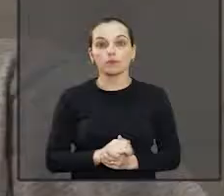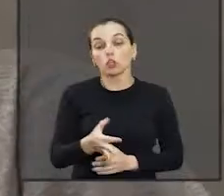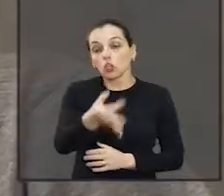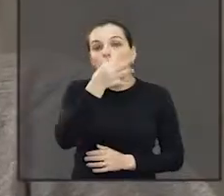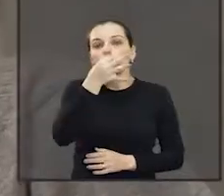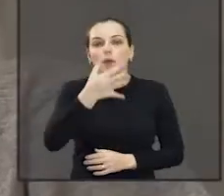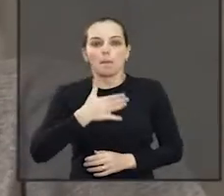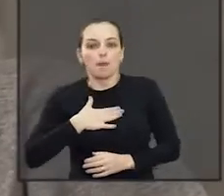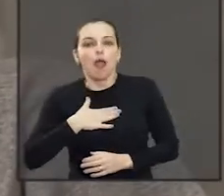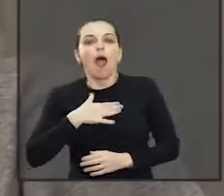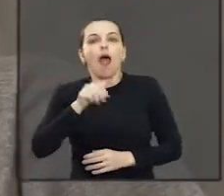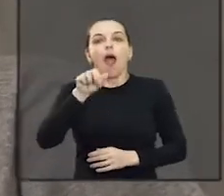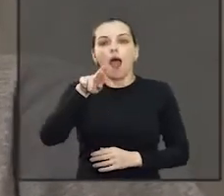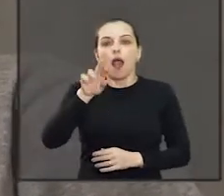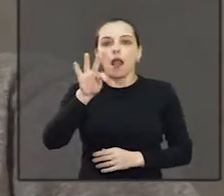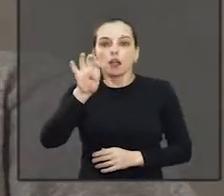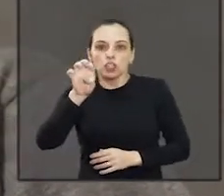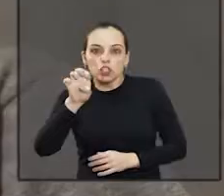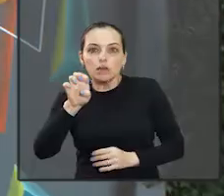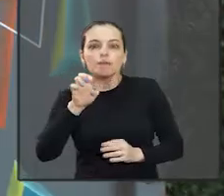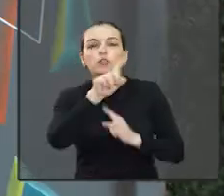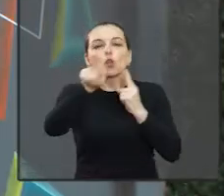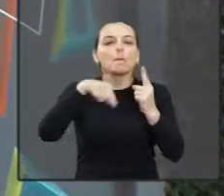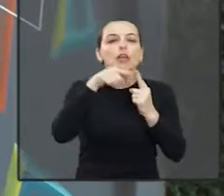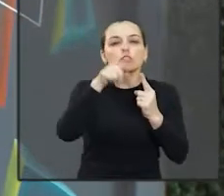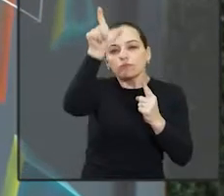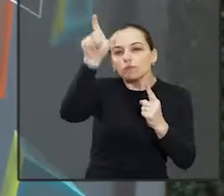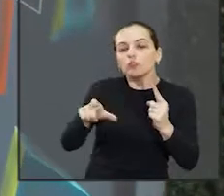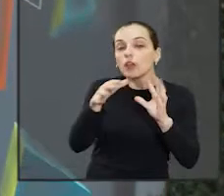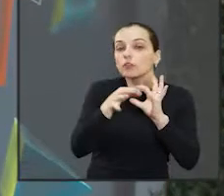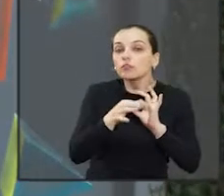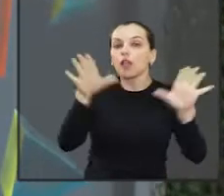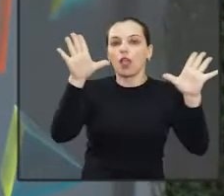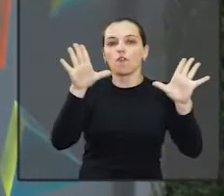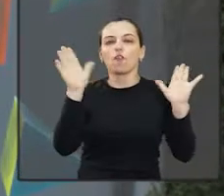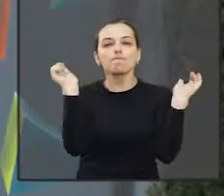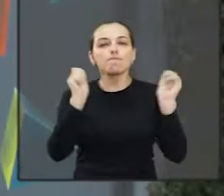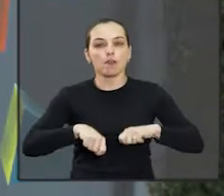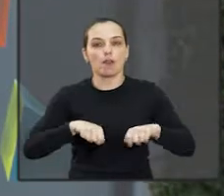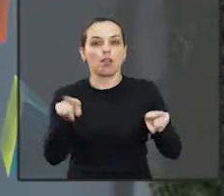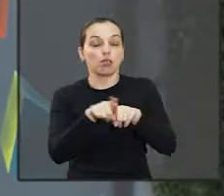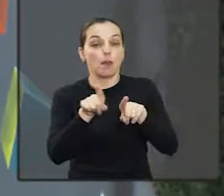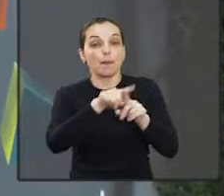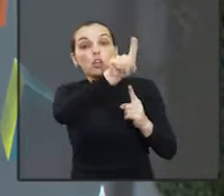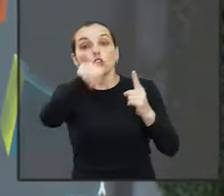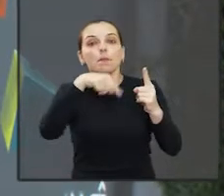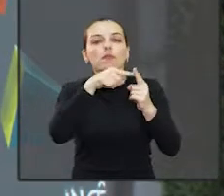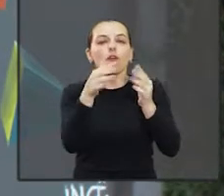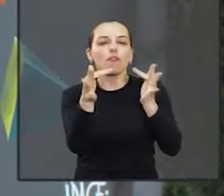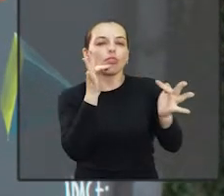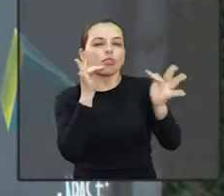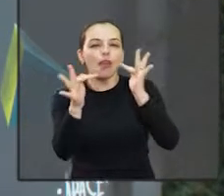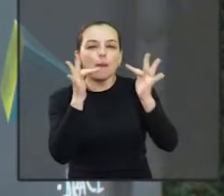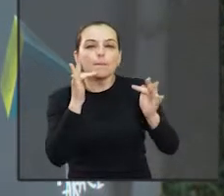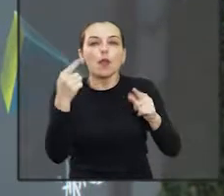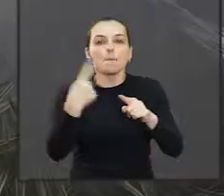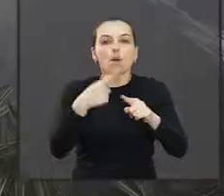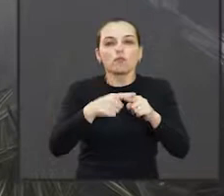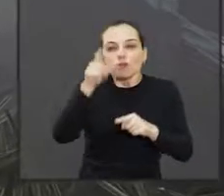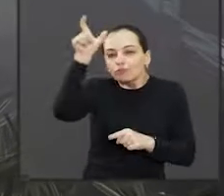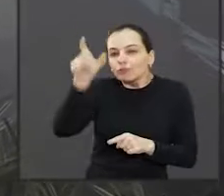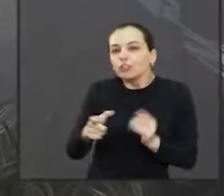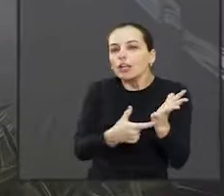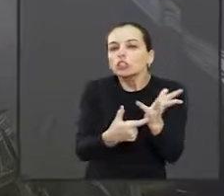tá. Eu acho que a arte tem um papel de libertar, tem um papel terapêutico também muito grande de você